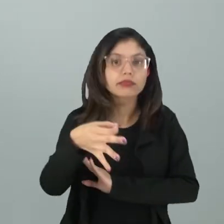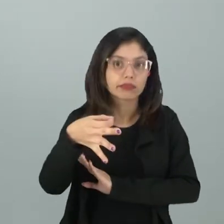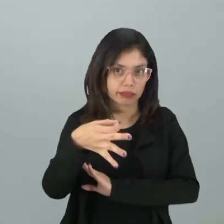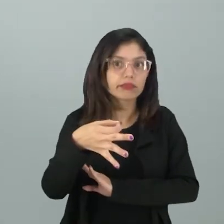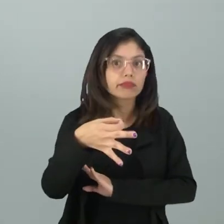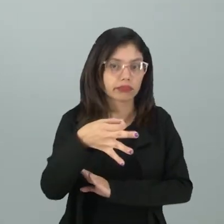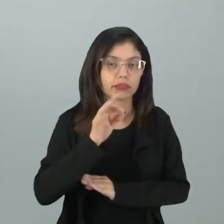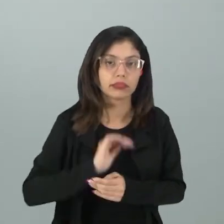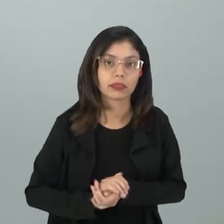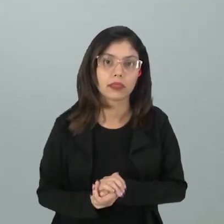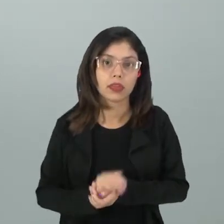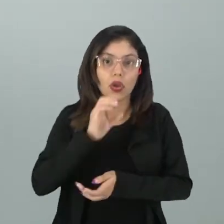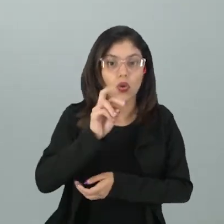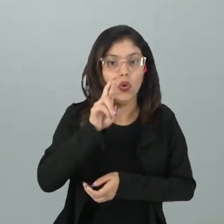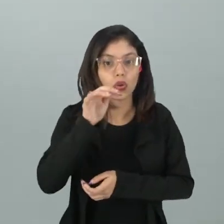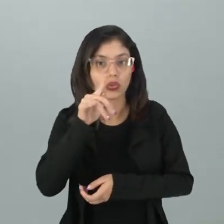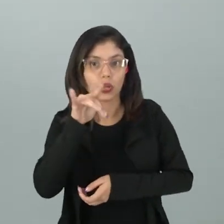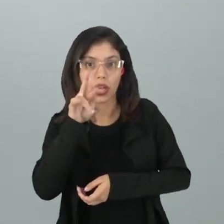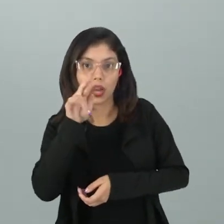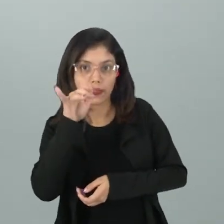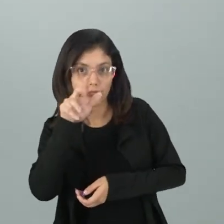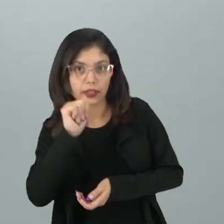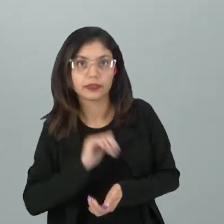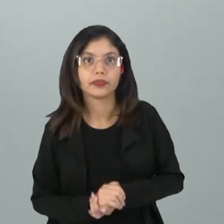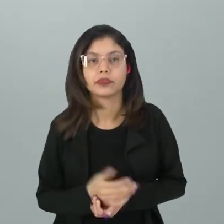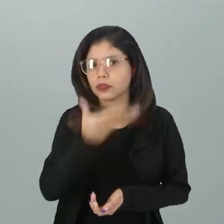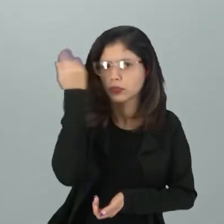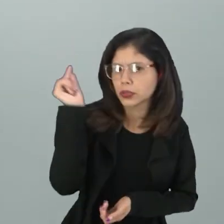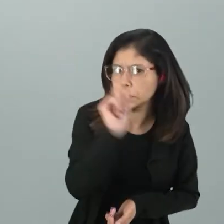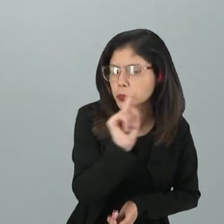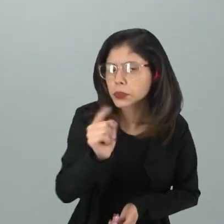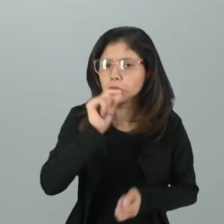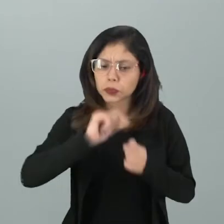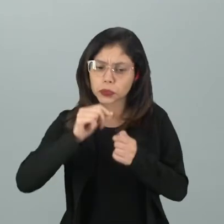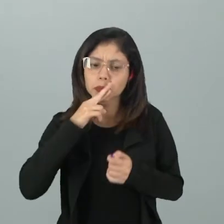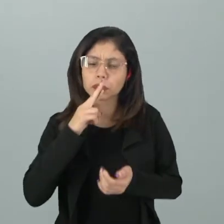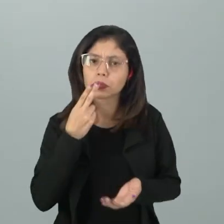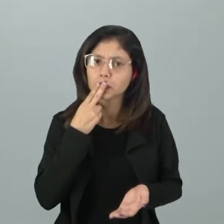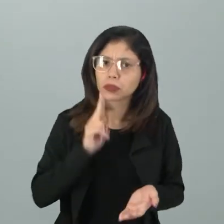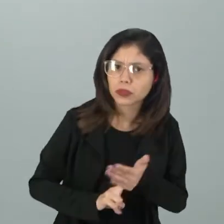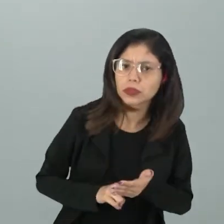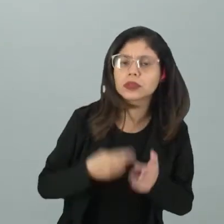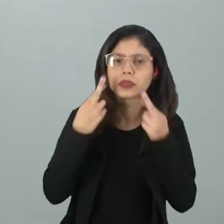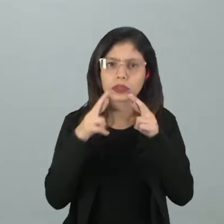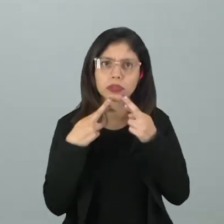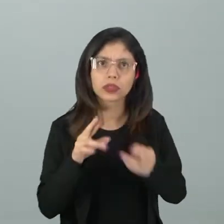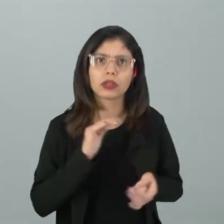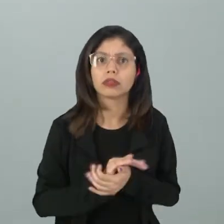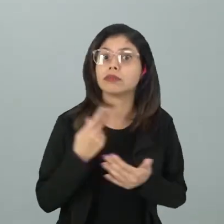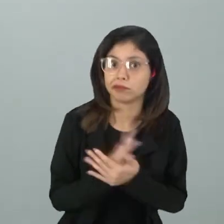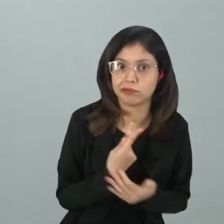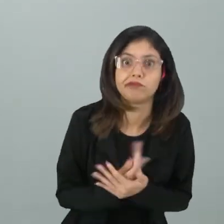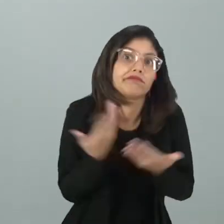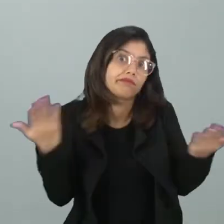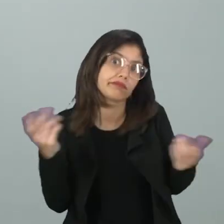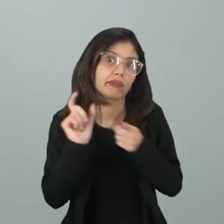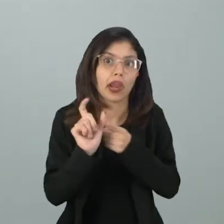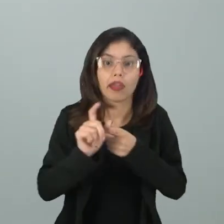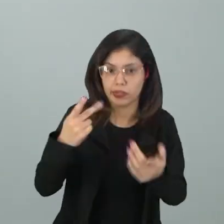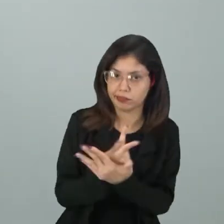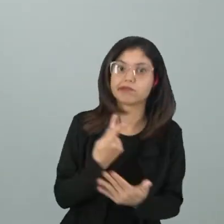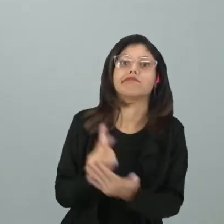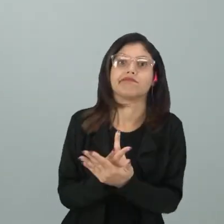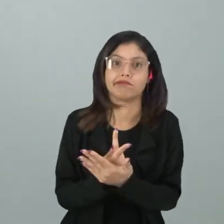em relação à ortografia, não esqueçam. Vocês não podem fazer uma carta de reclamação com erros grotescos, escrevendo